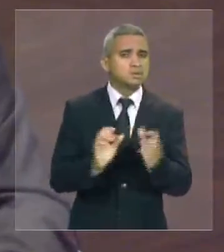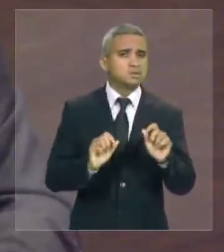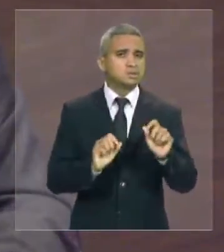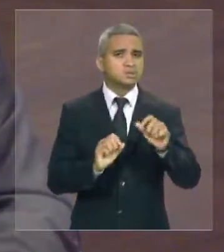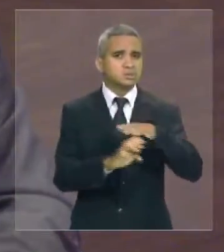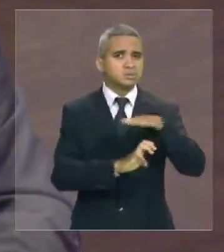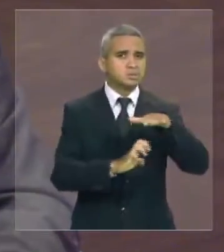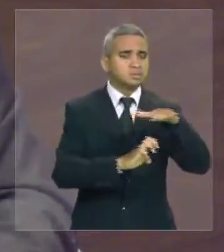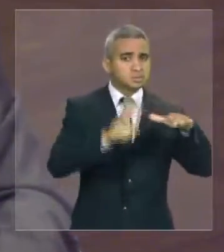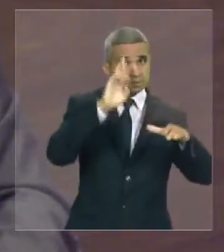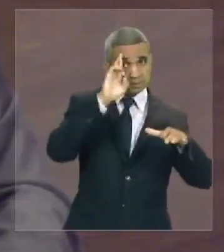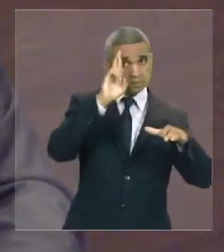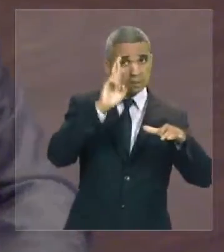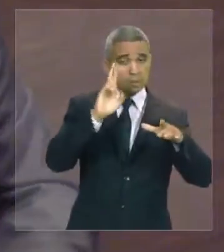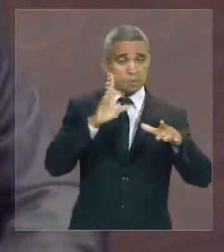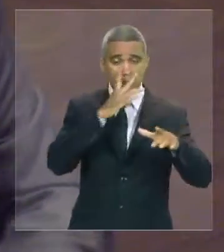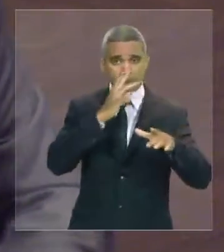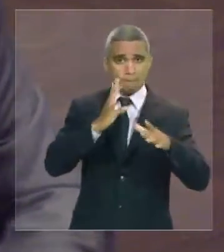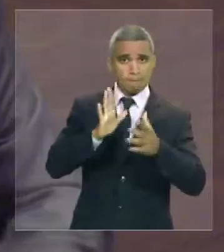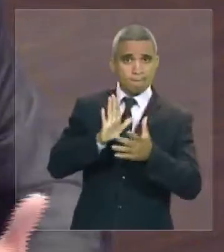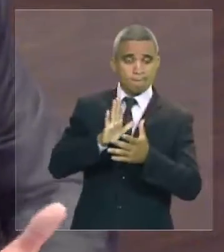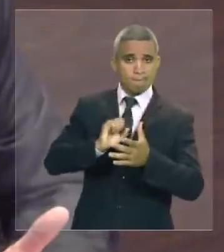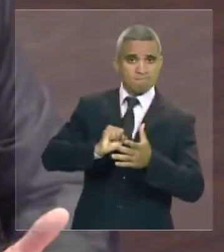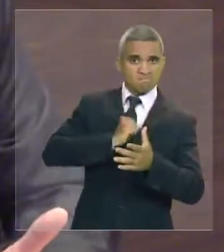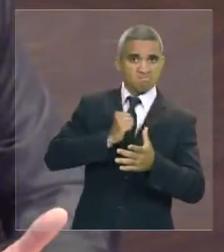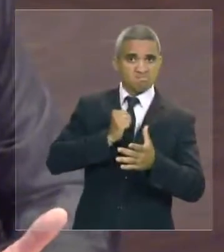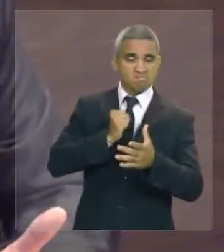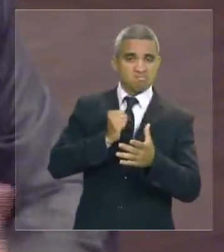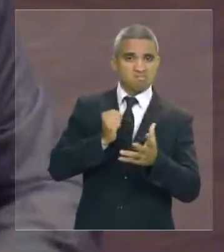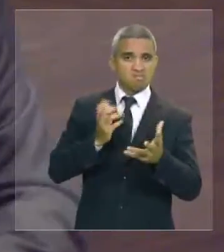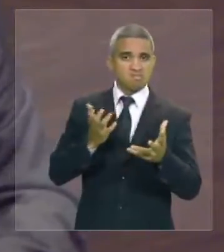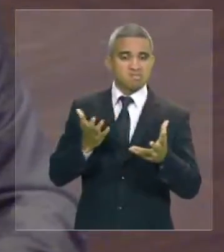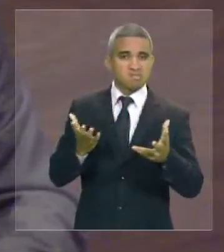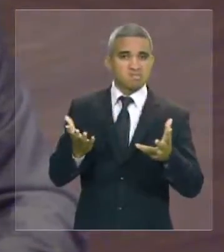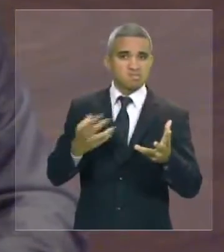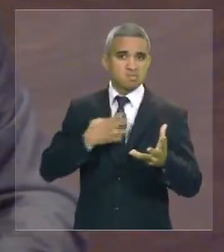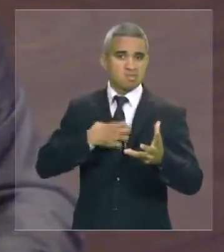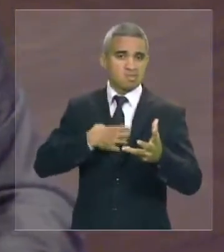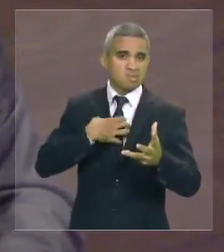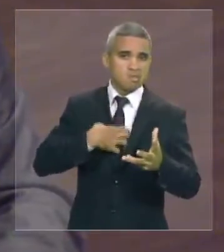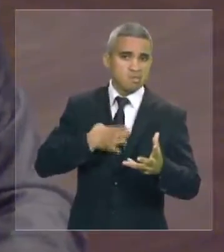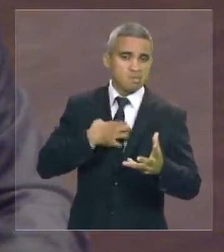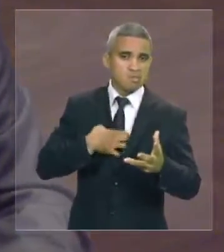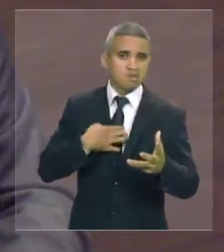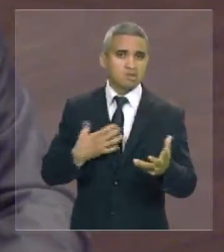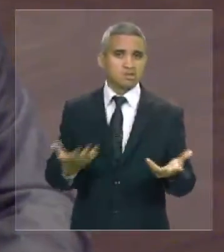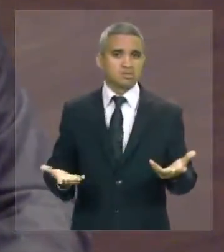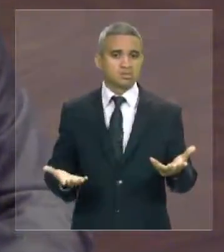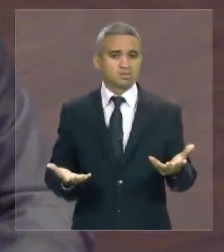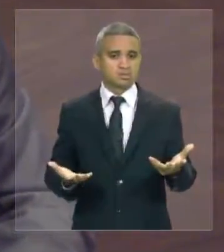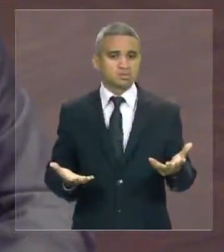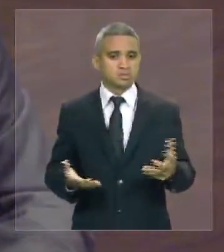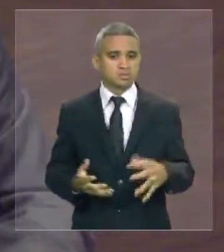interesses, quem sabe, capitalistas, mas de um